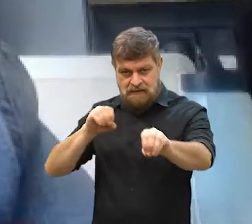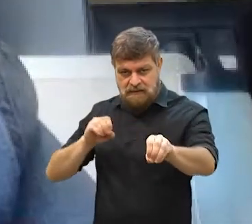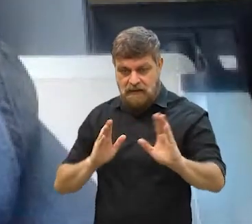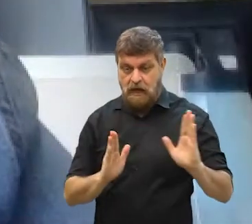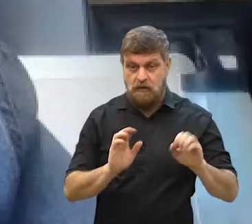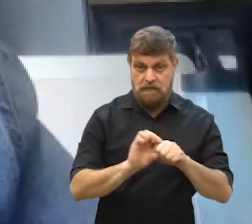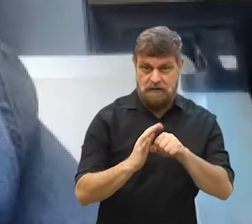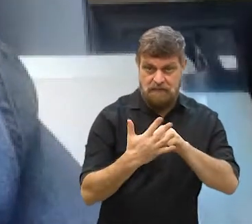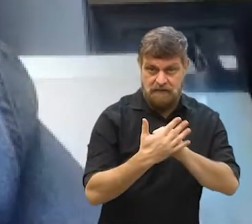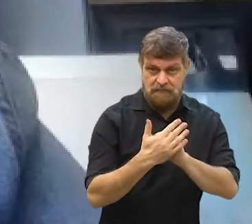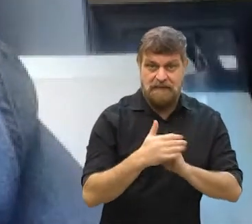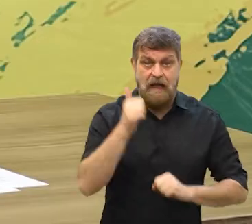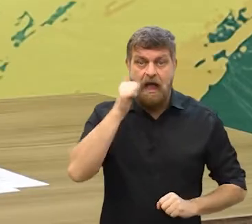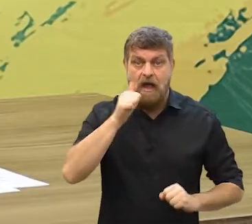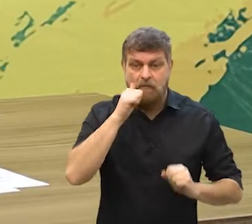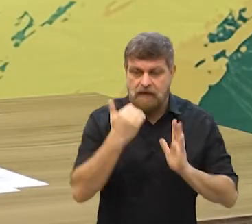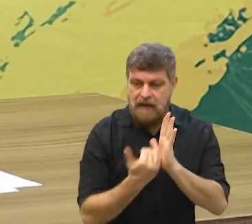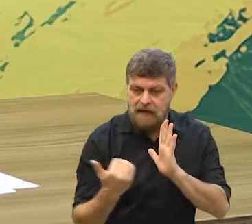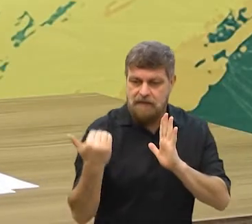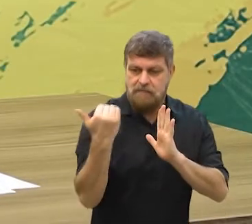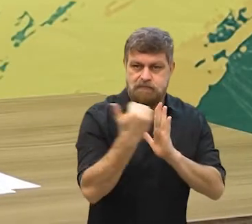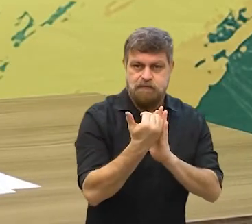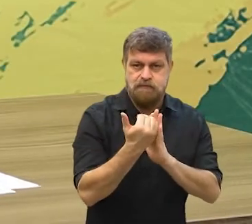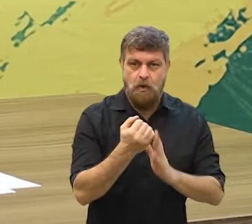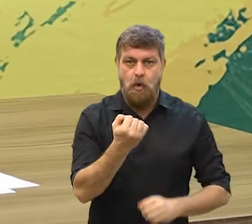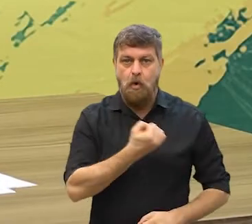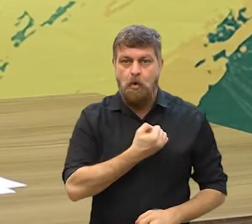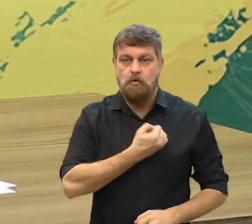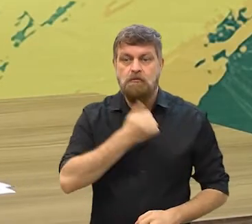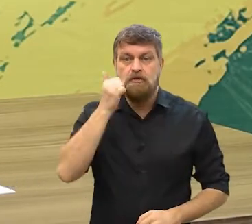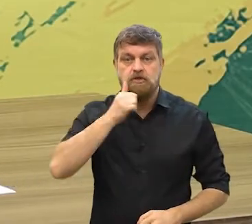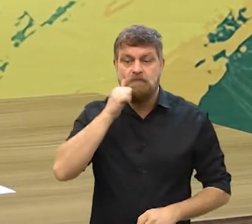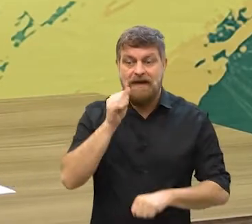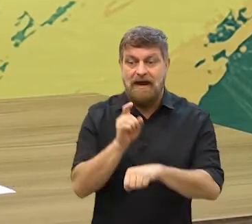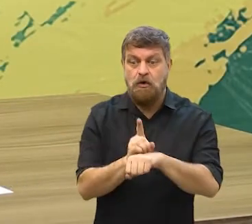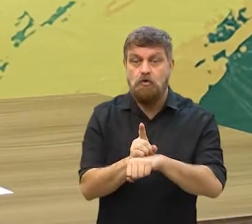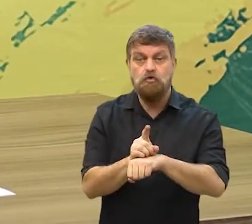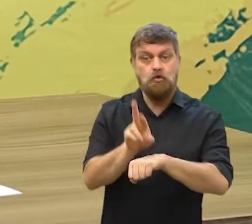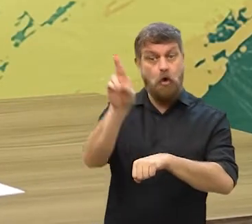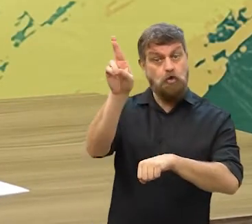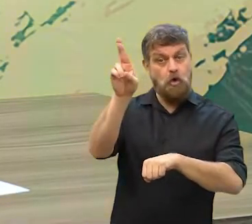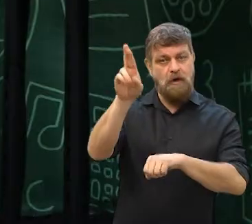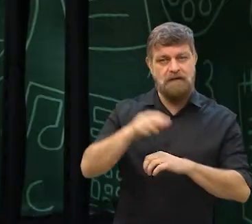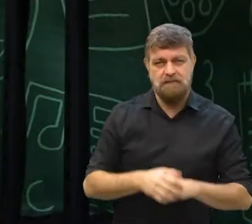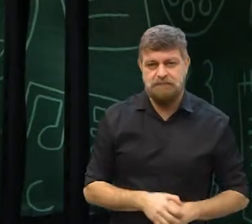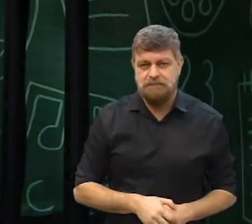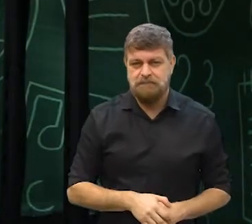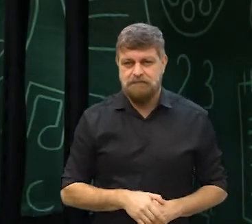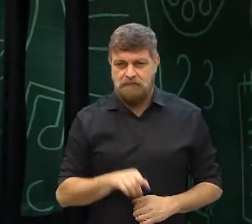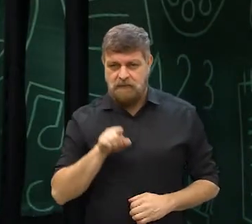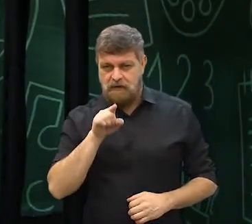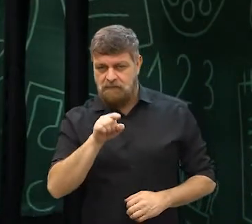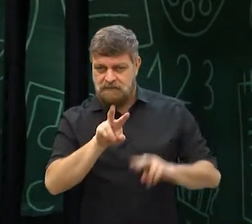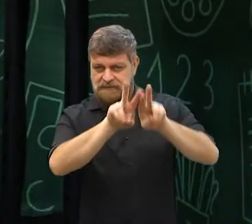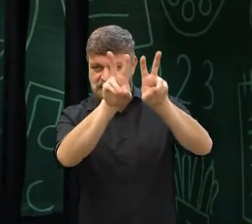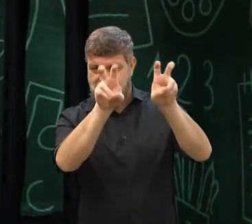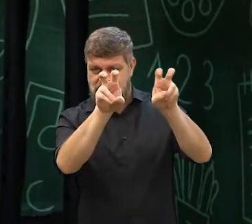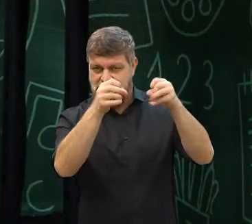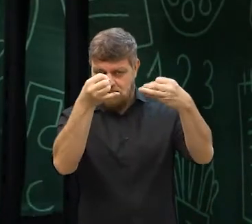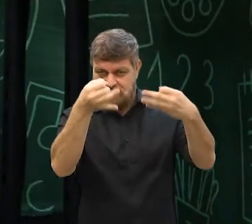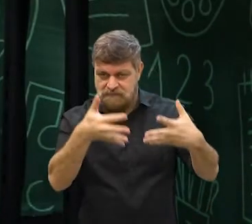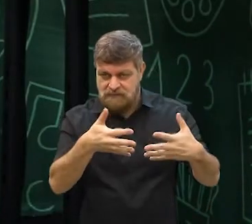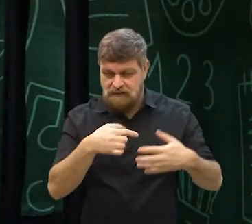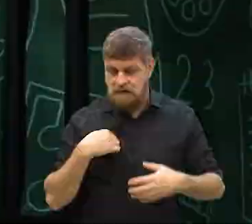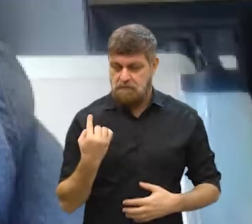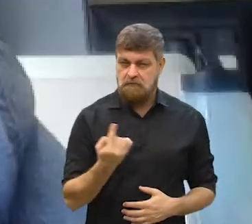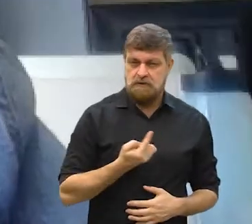pandemia alavancou o número de mulheres doutoras no país. Eu queria que você falasse um pouco a respeito desse tema, desse assunto.